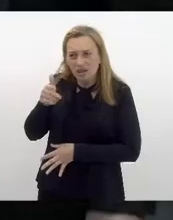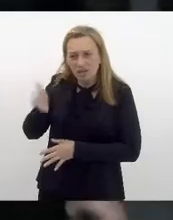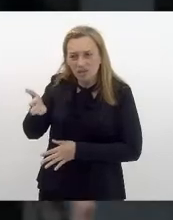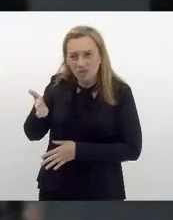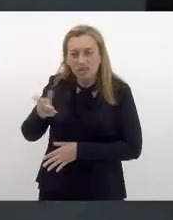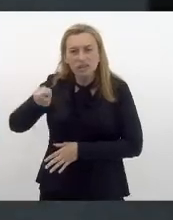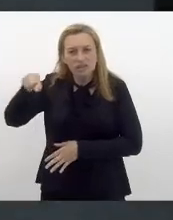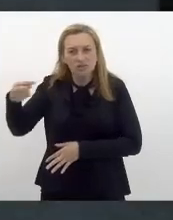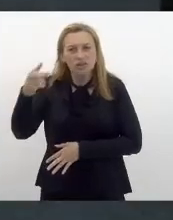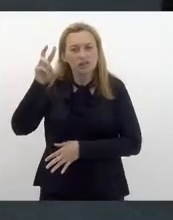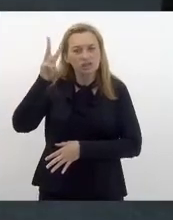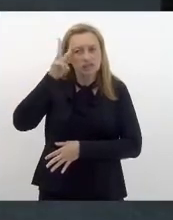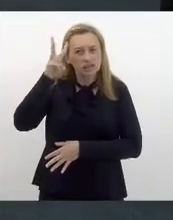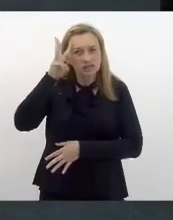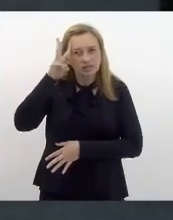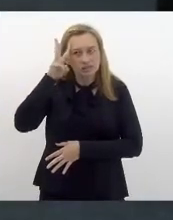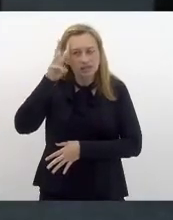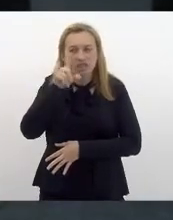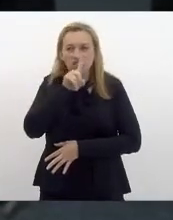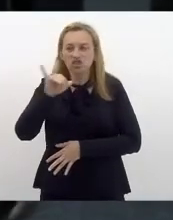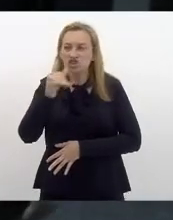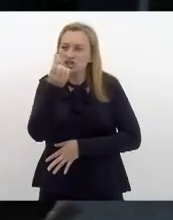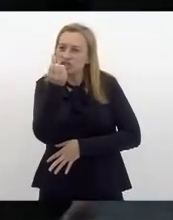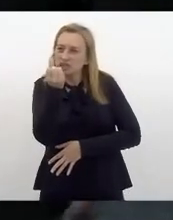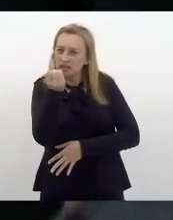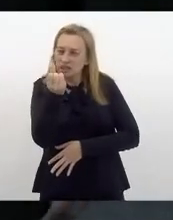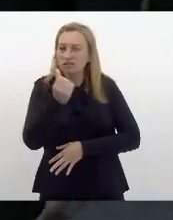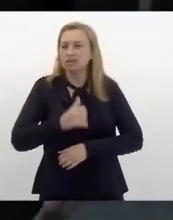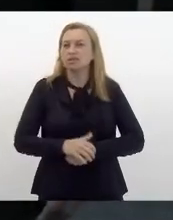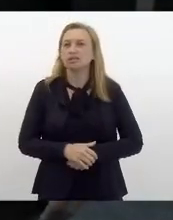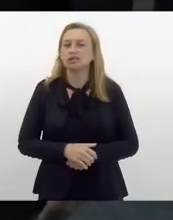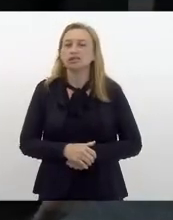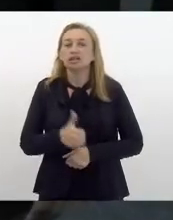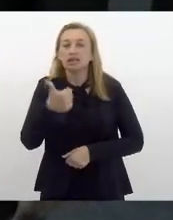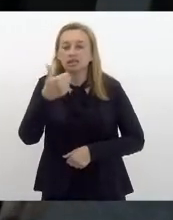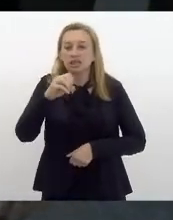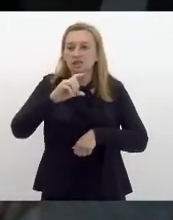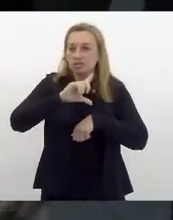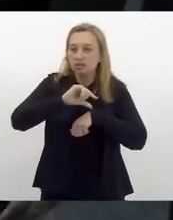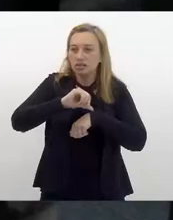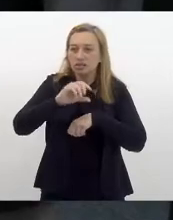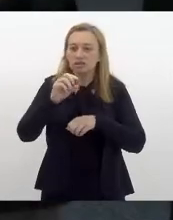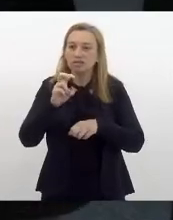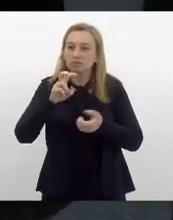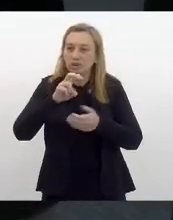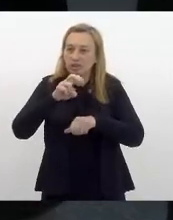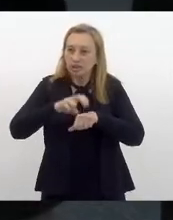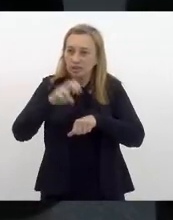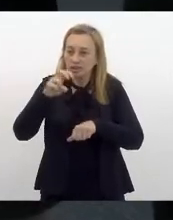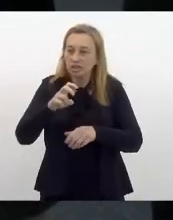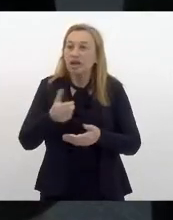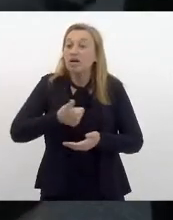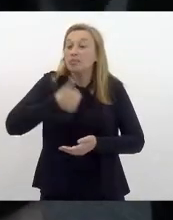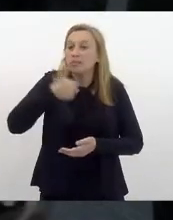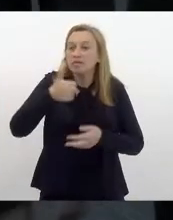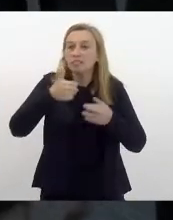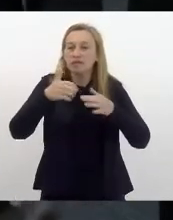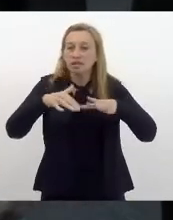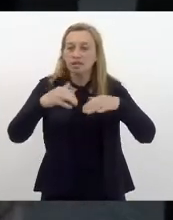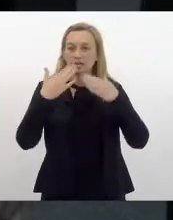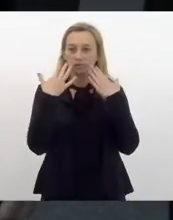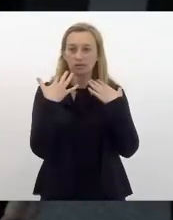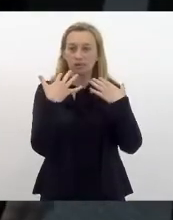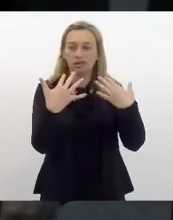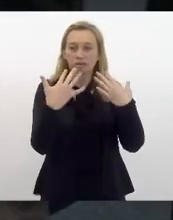da próxima terça-feira dia 16 as 10 horas da manhã a primeira audiência